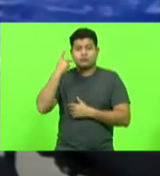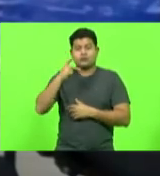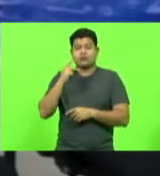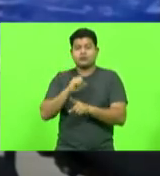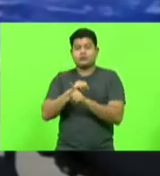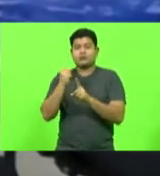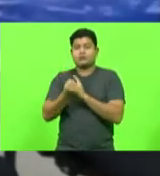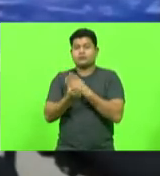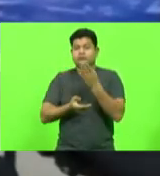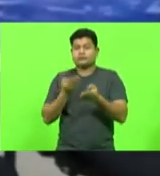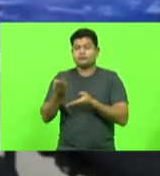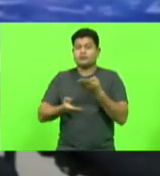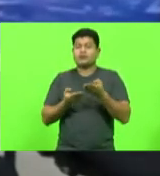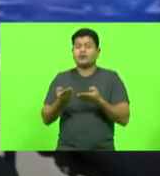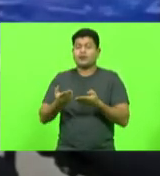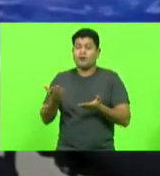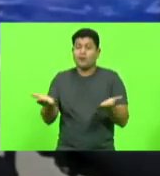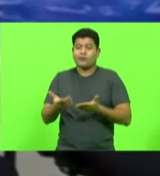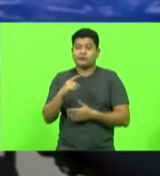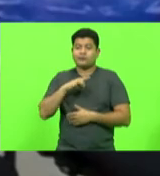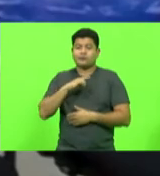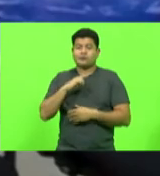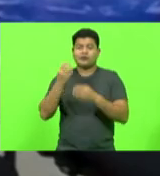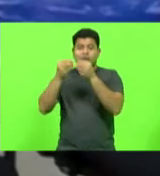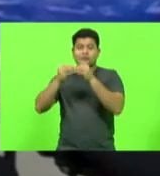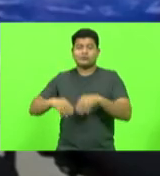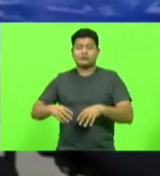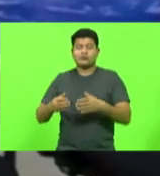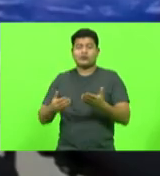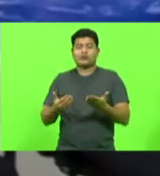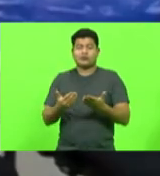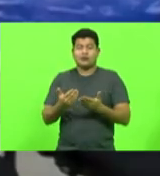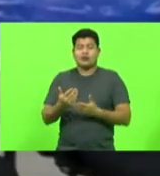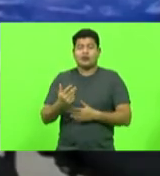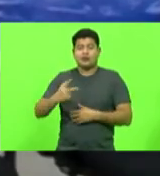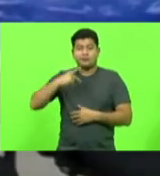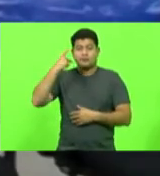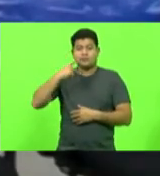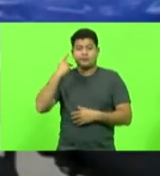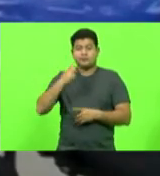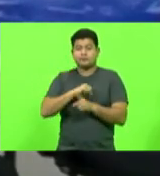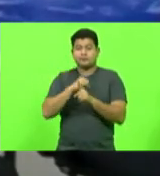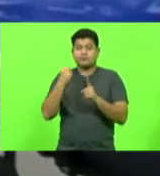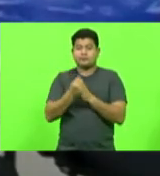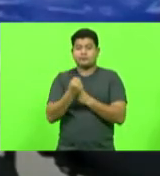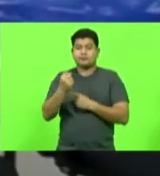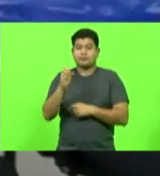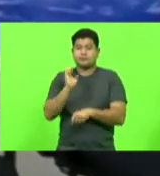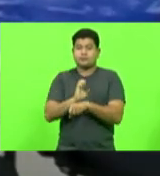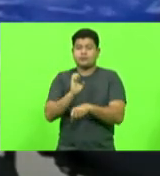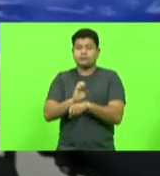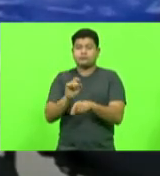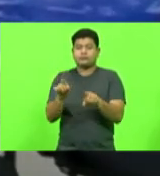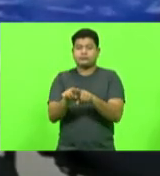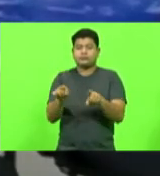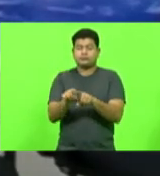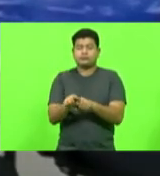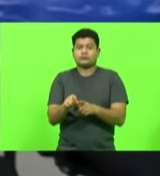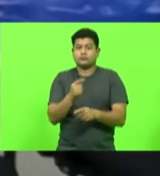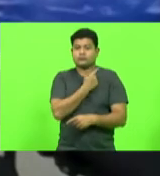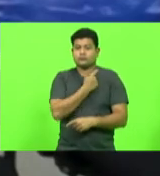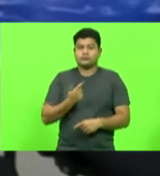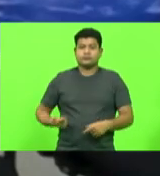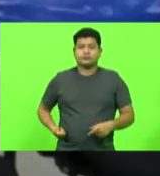uma precarização das políticas sociais nesse país e nesse Estado neoliberal que não